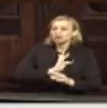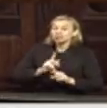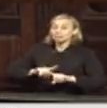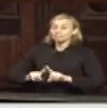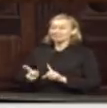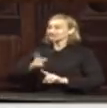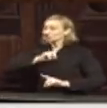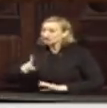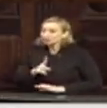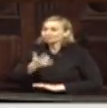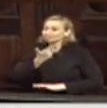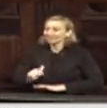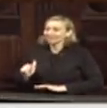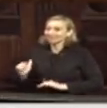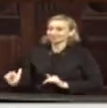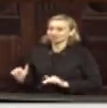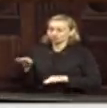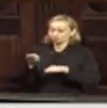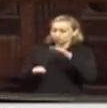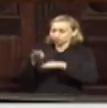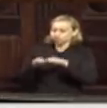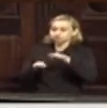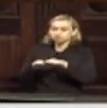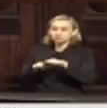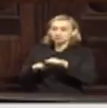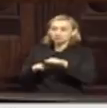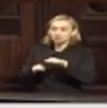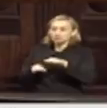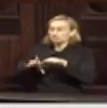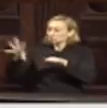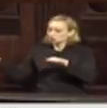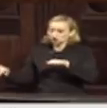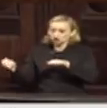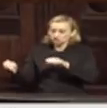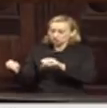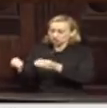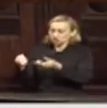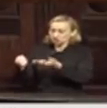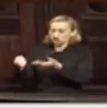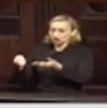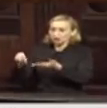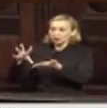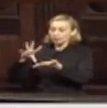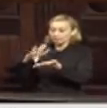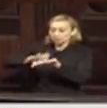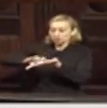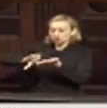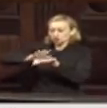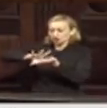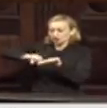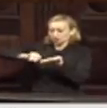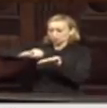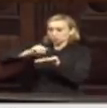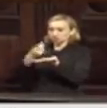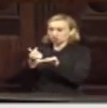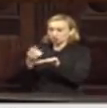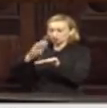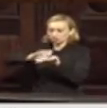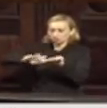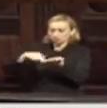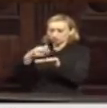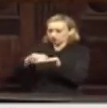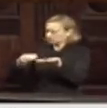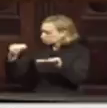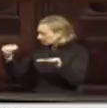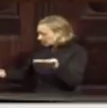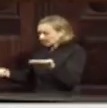ele amplia a desigualdade, porque ele tira dinheiro de saneamento e bota na segurança, porque ele está dizendo que nesse lugar que não tem saneamento, que